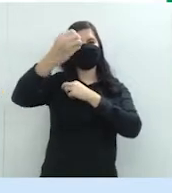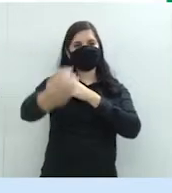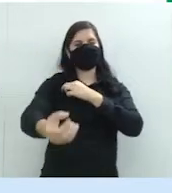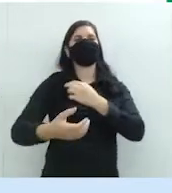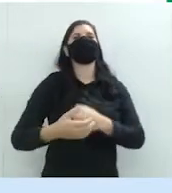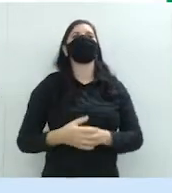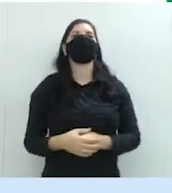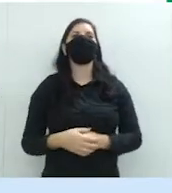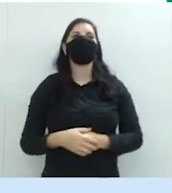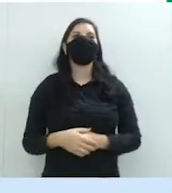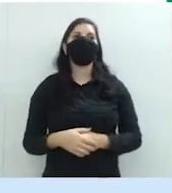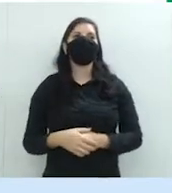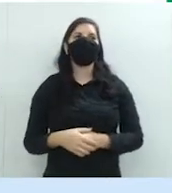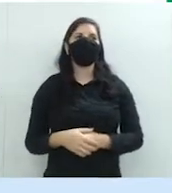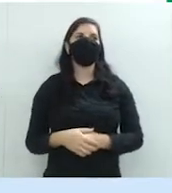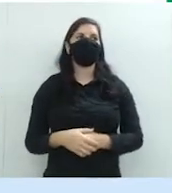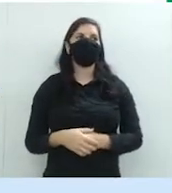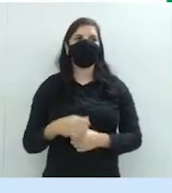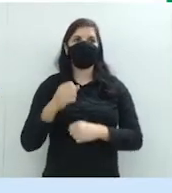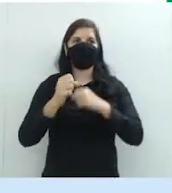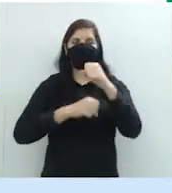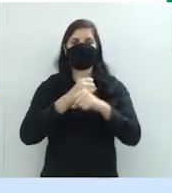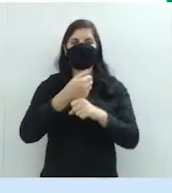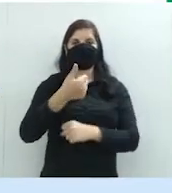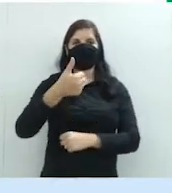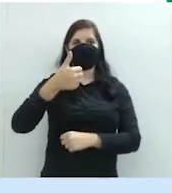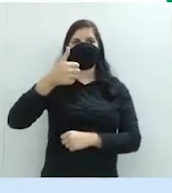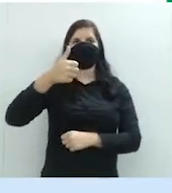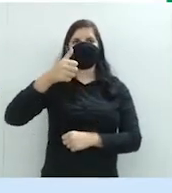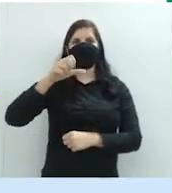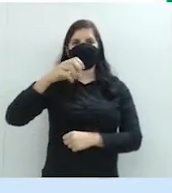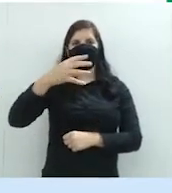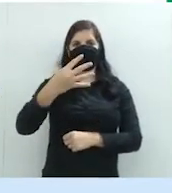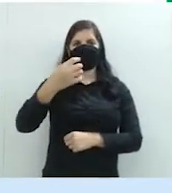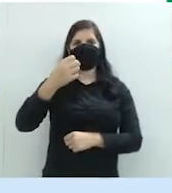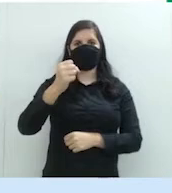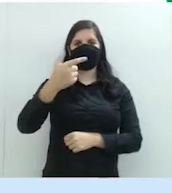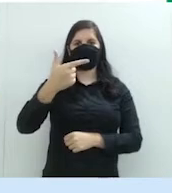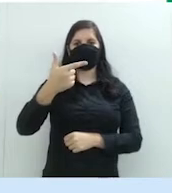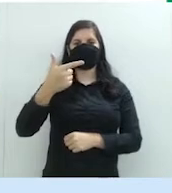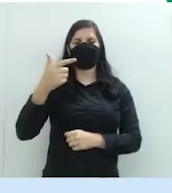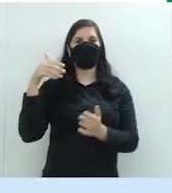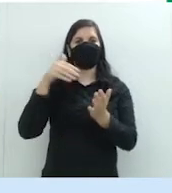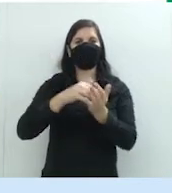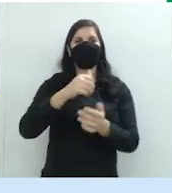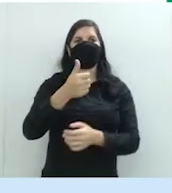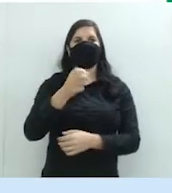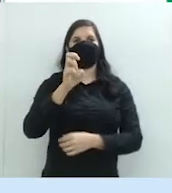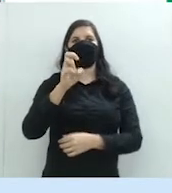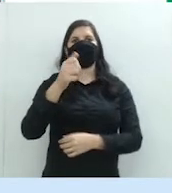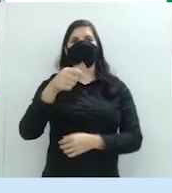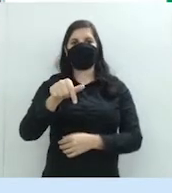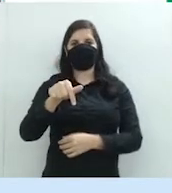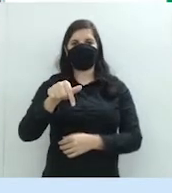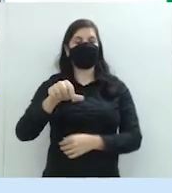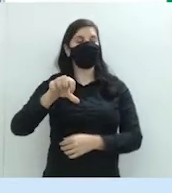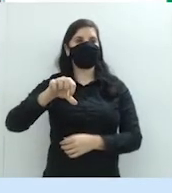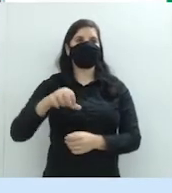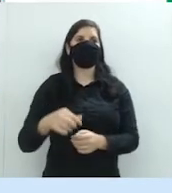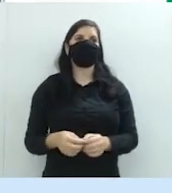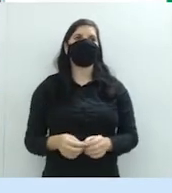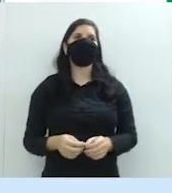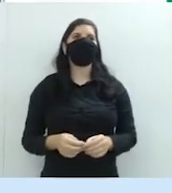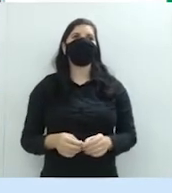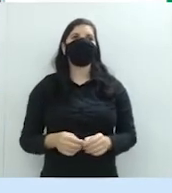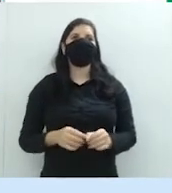né? Então, lá 1482, né, até 1519. Então